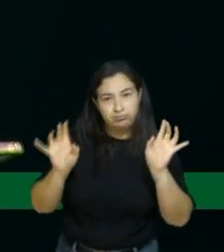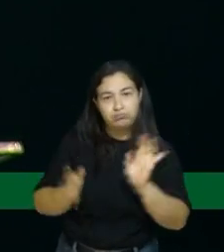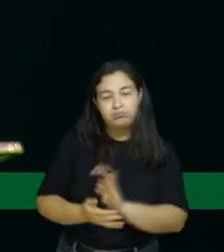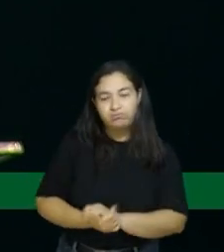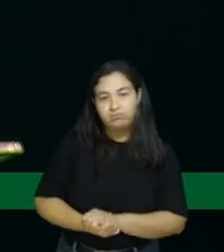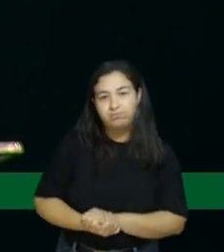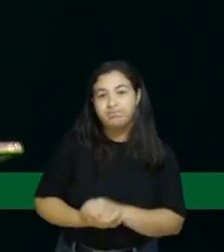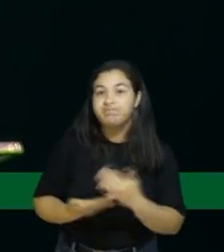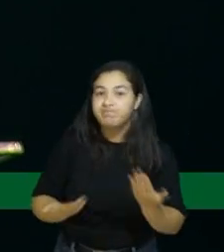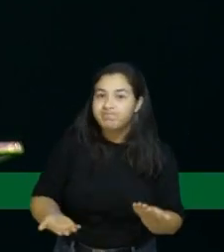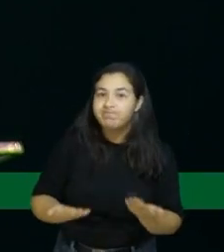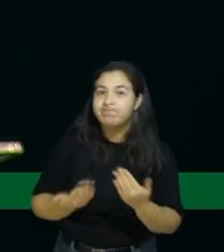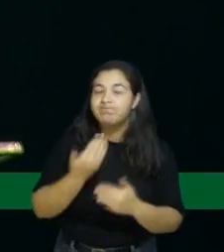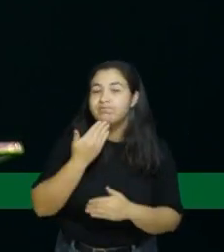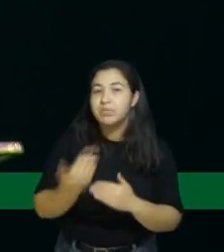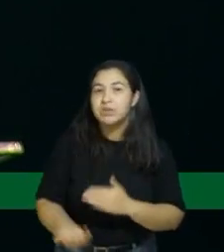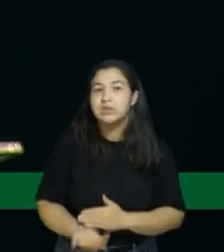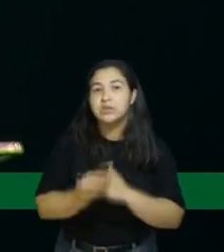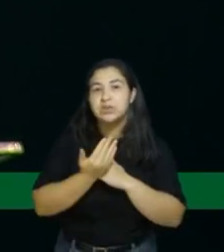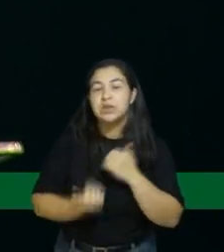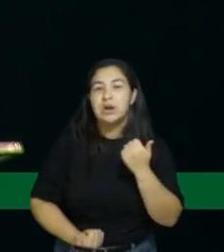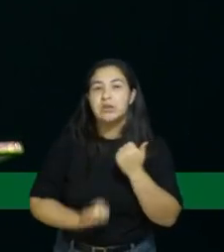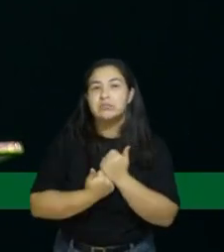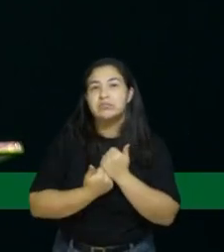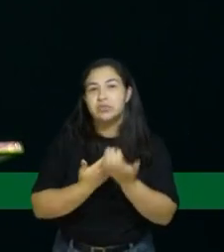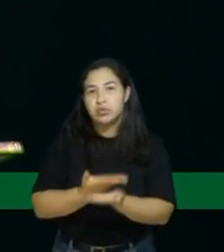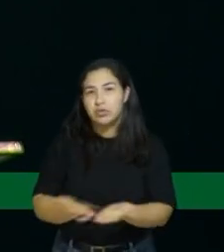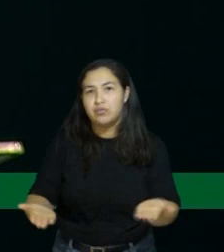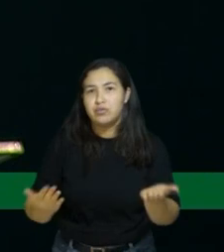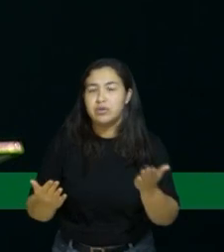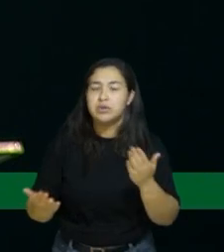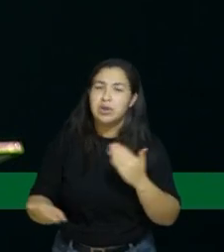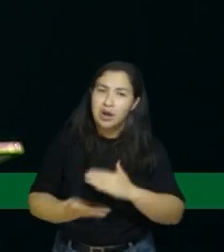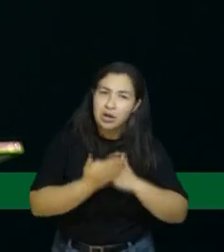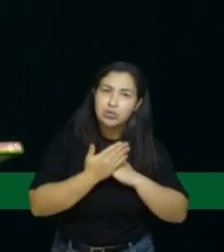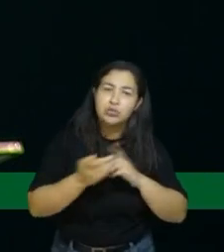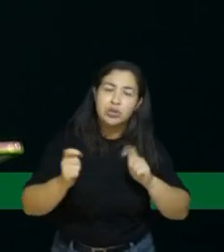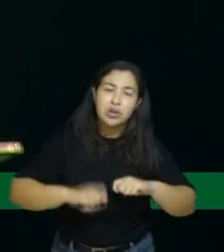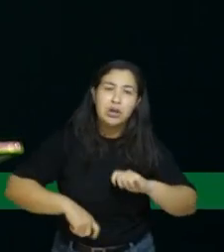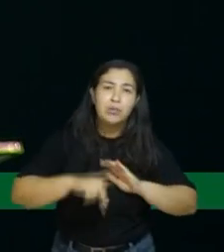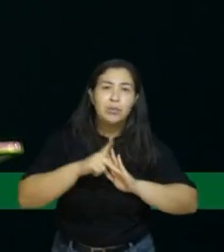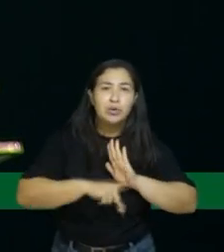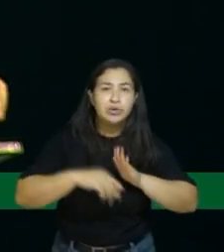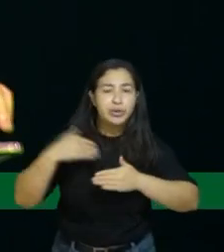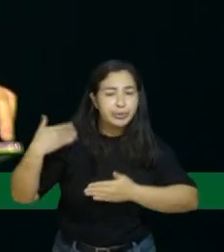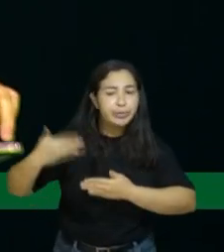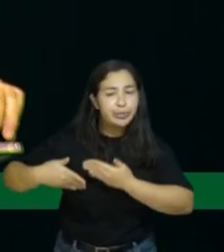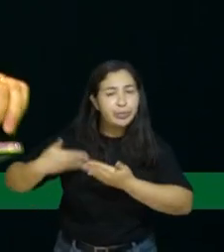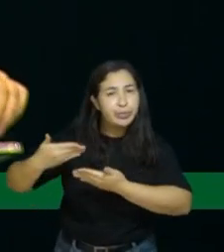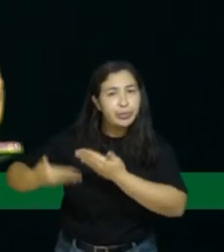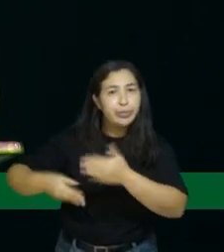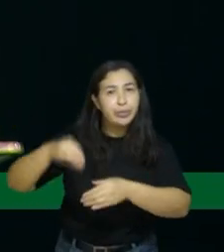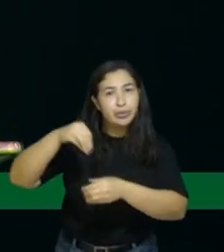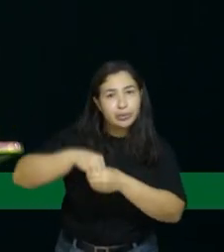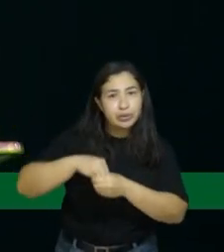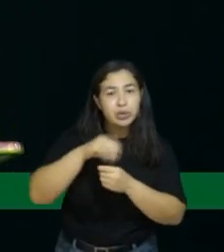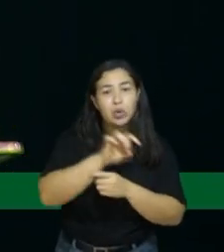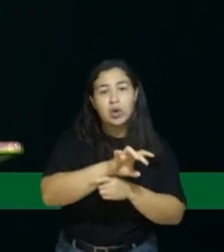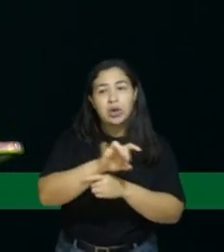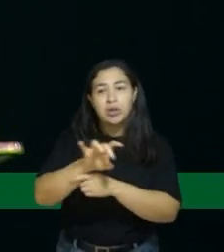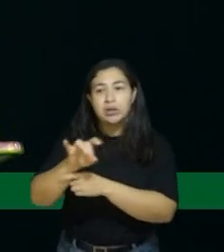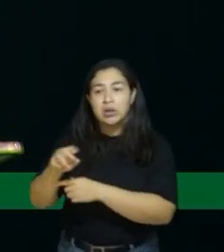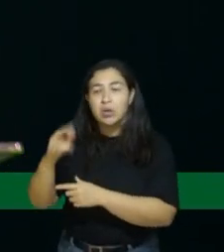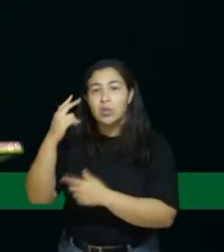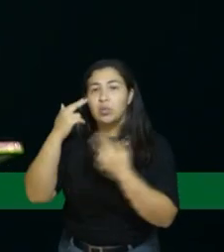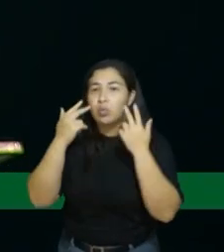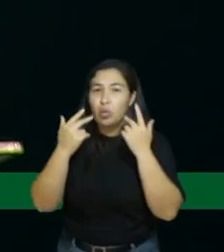peço o apoio de senhor todos os senhores pares para que esse projeto tramita dentro da sua naturalidade